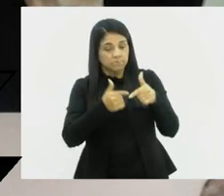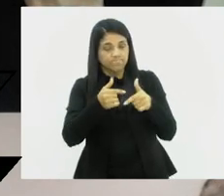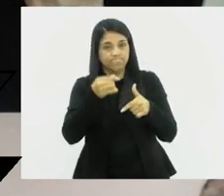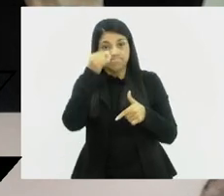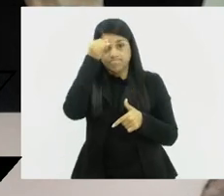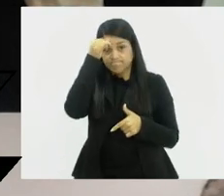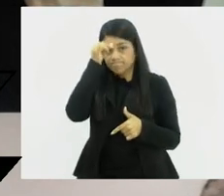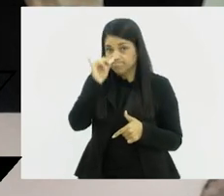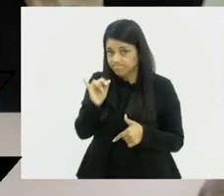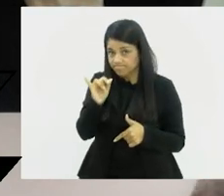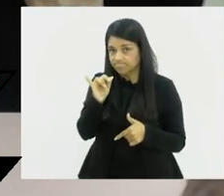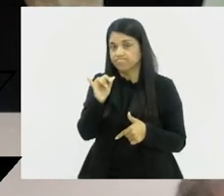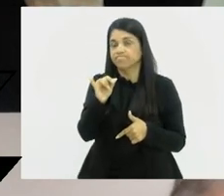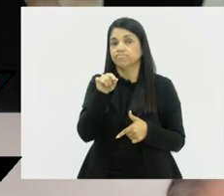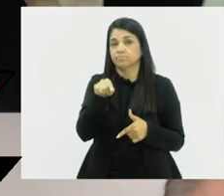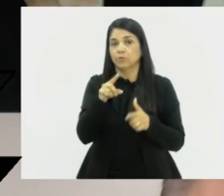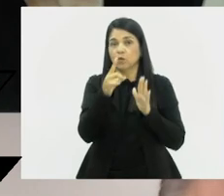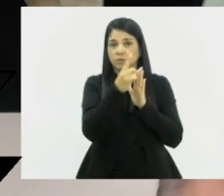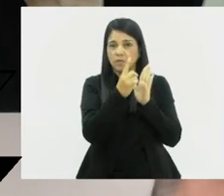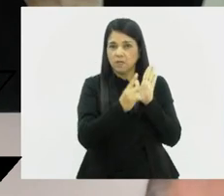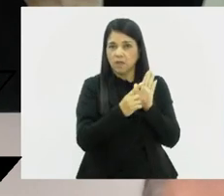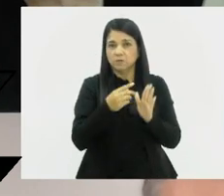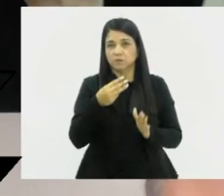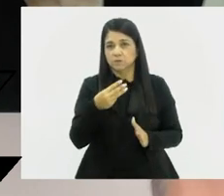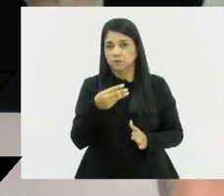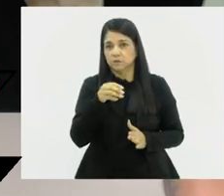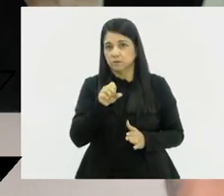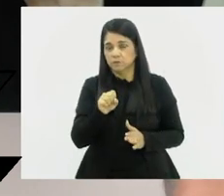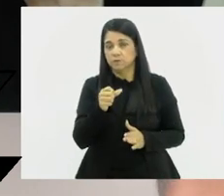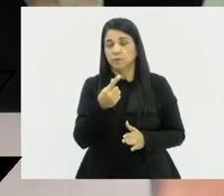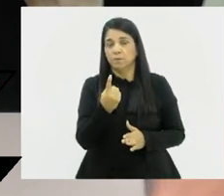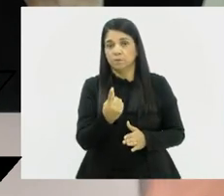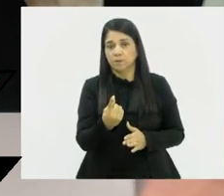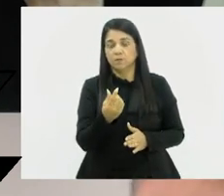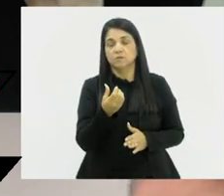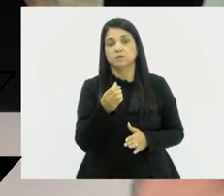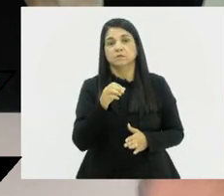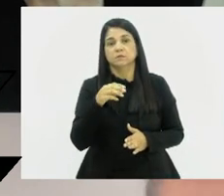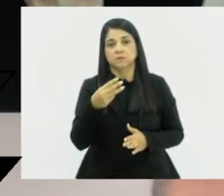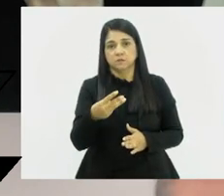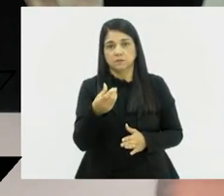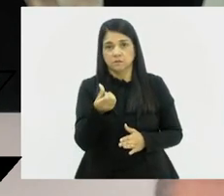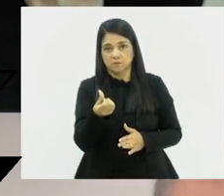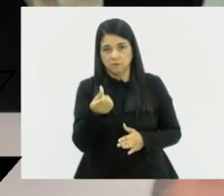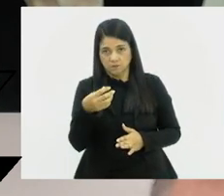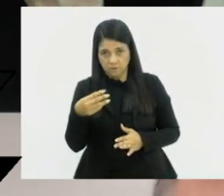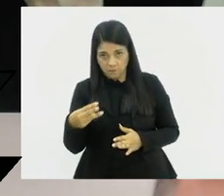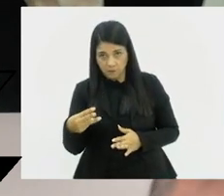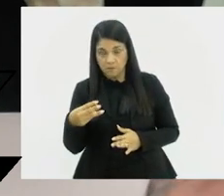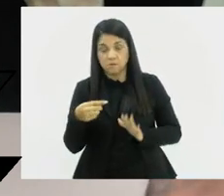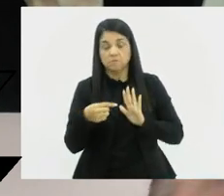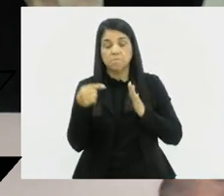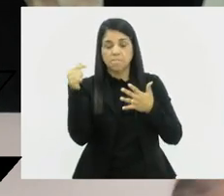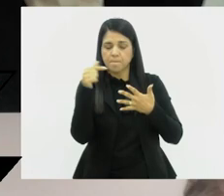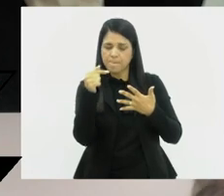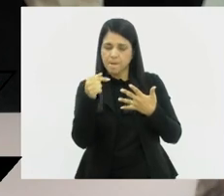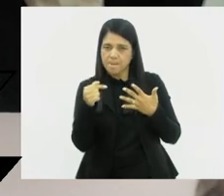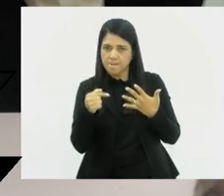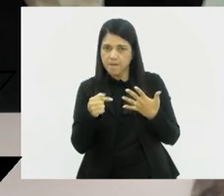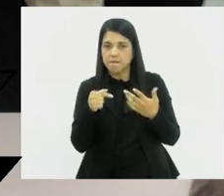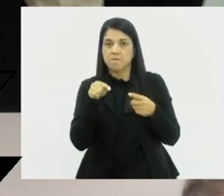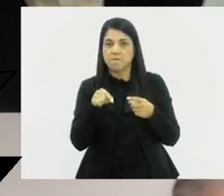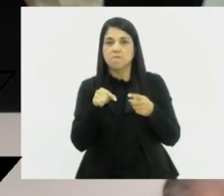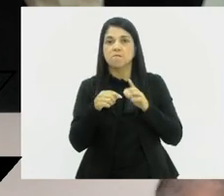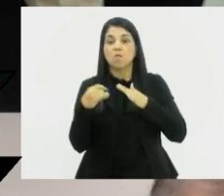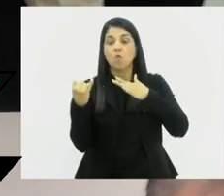né? E aí o decreto 38.363, ele traz algumas atribuições para